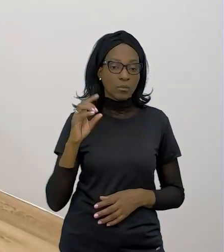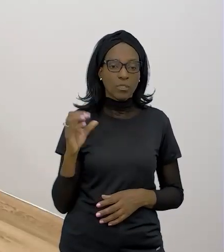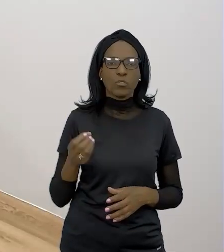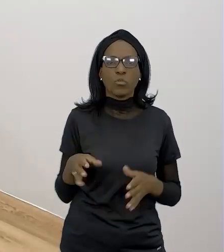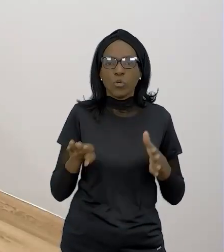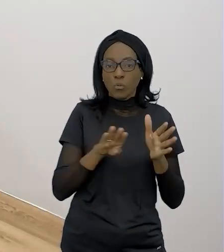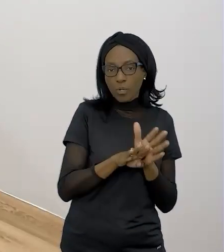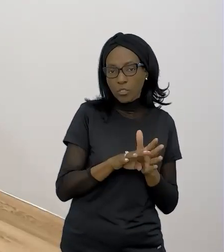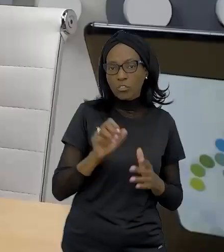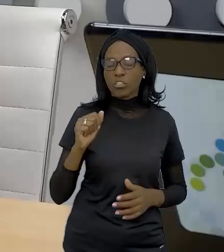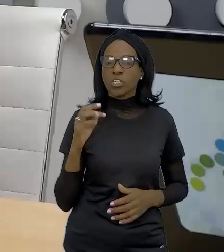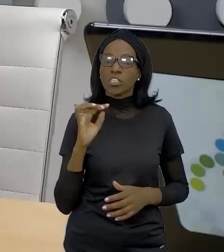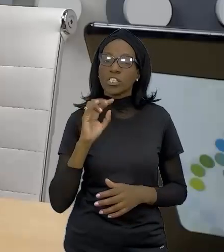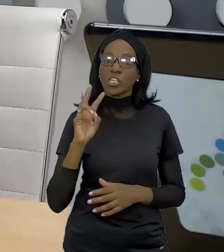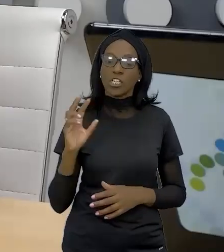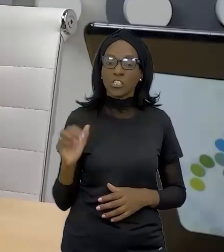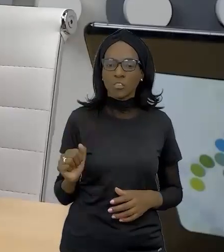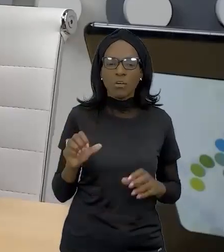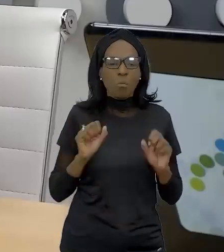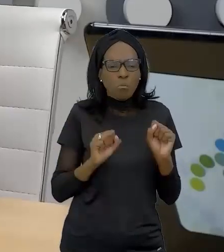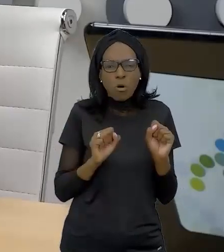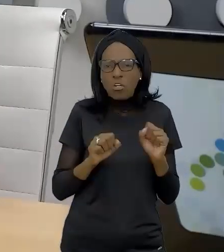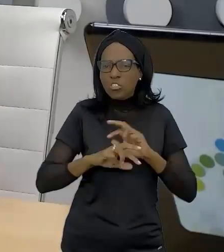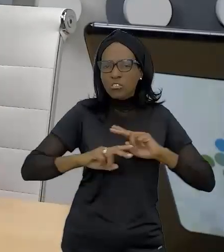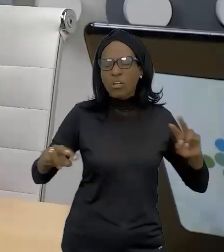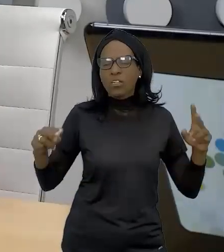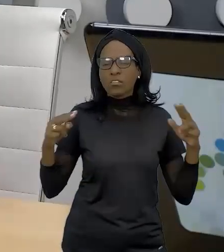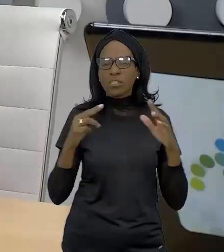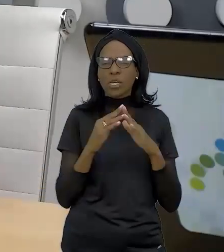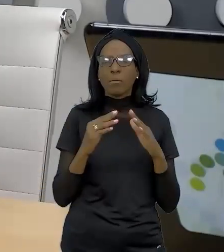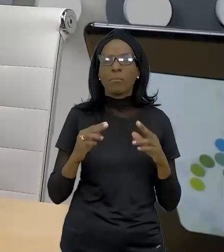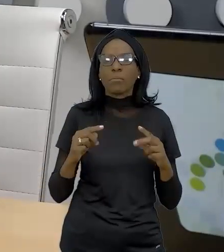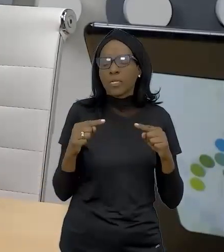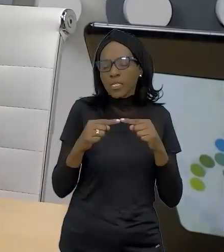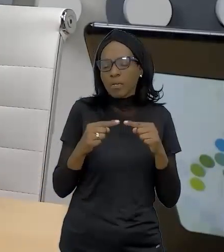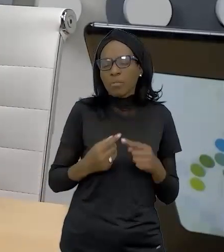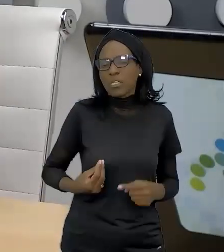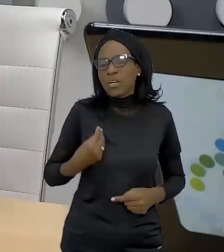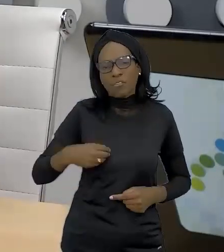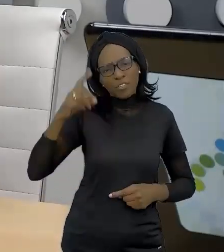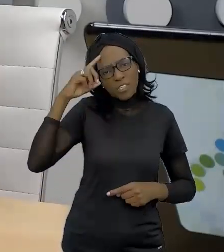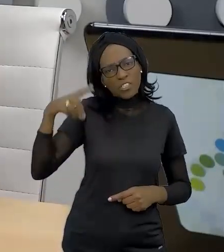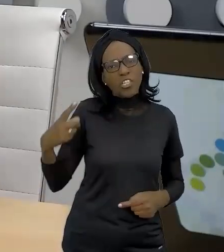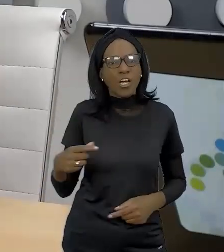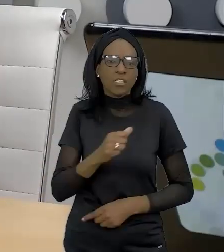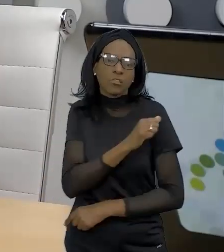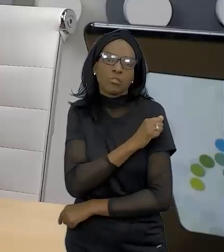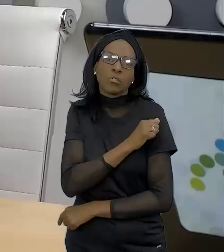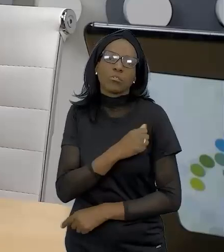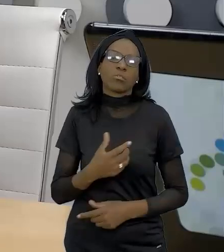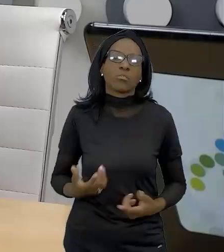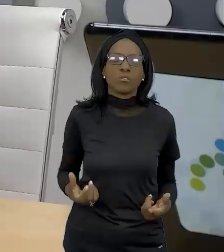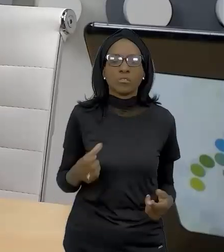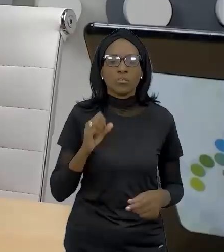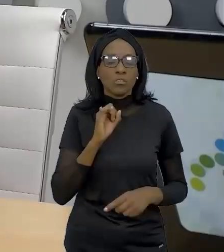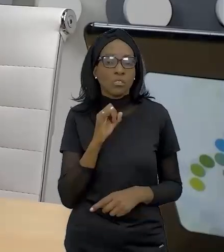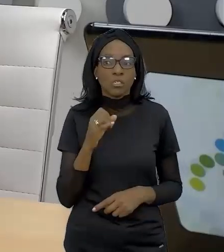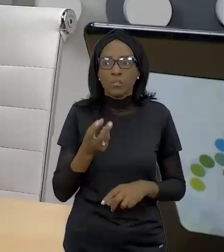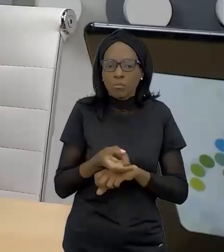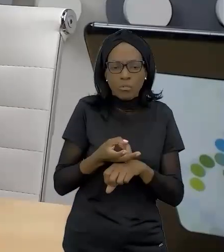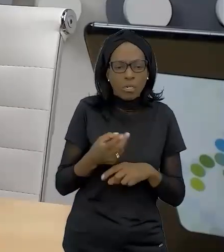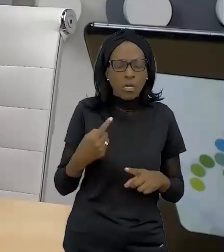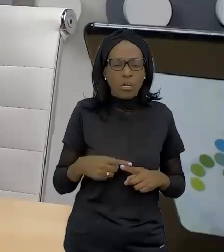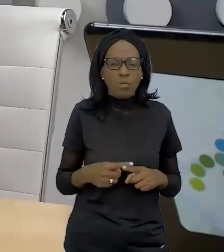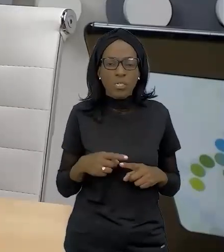ativa, ele pode pegar coisas da vida cotidiana do aluno, né? Sempre buscar isso, porque aí ele se apropria, ele